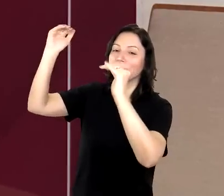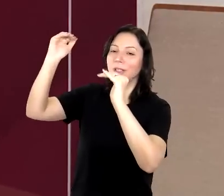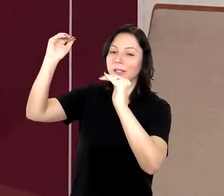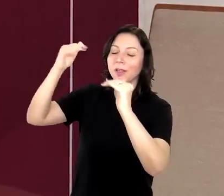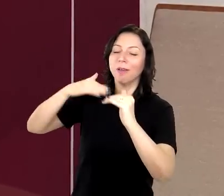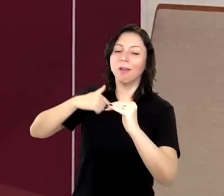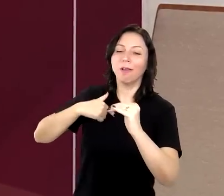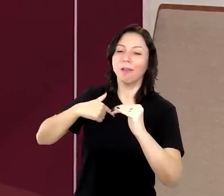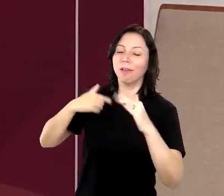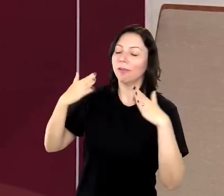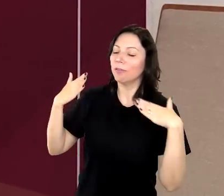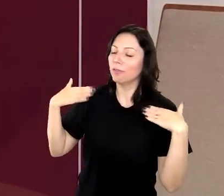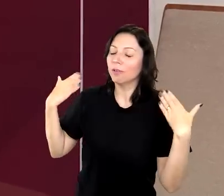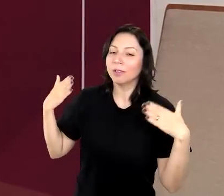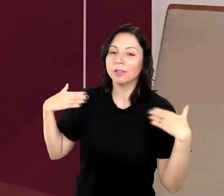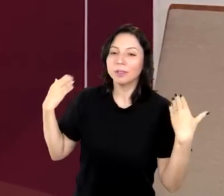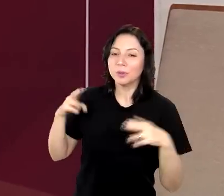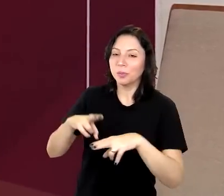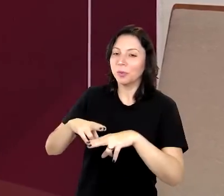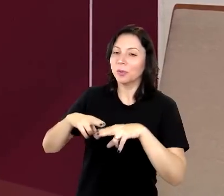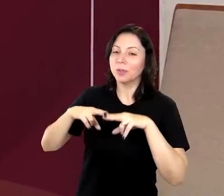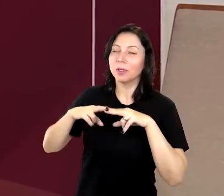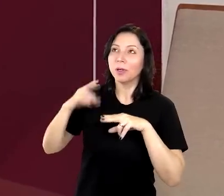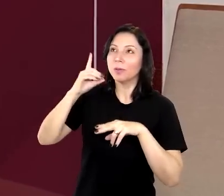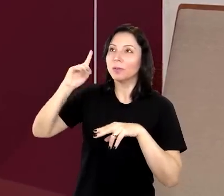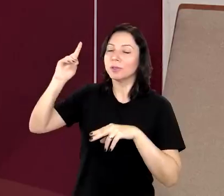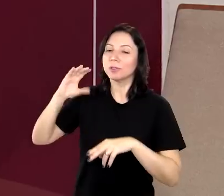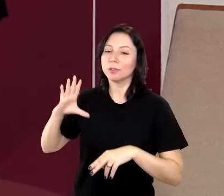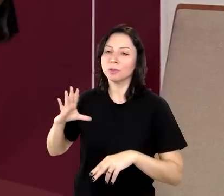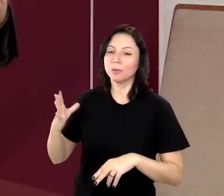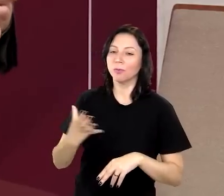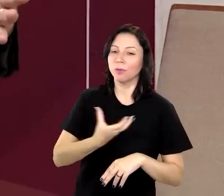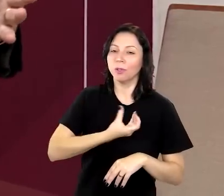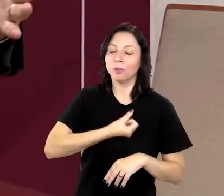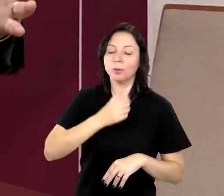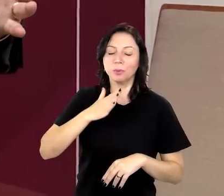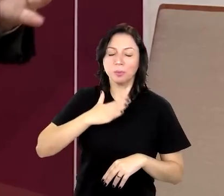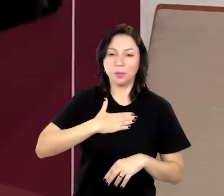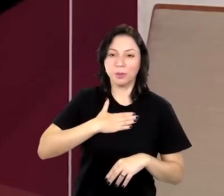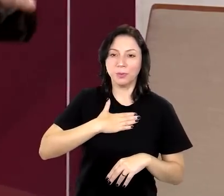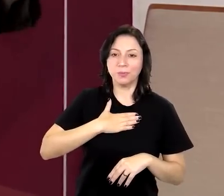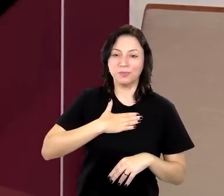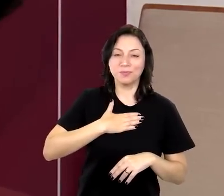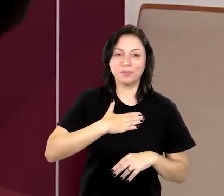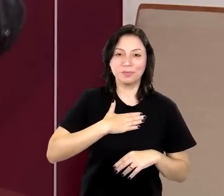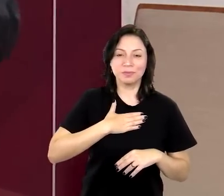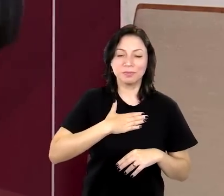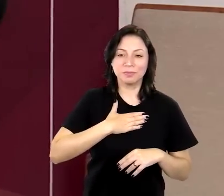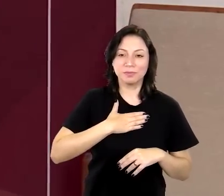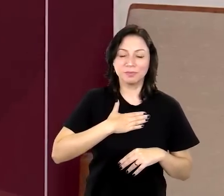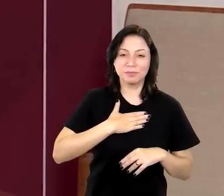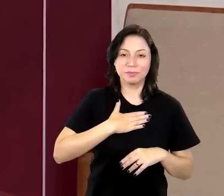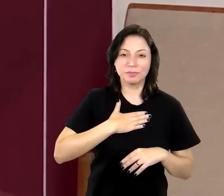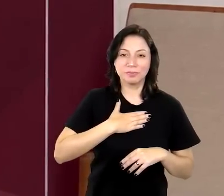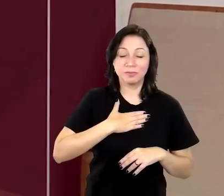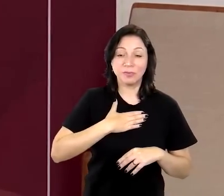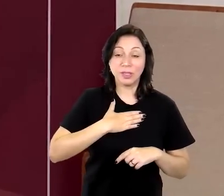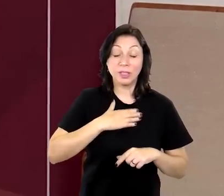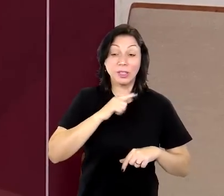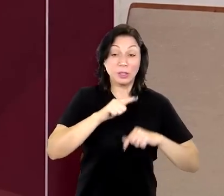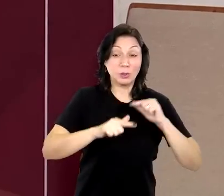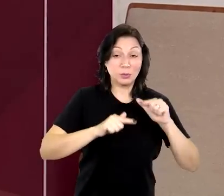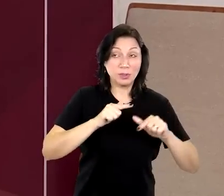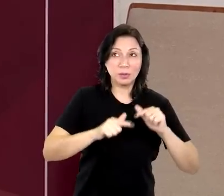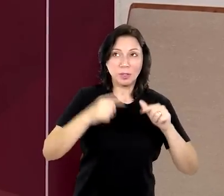Deus, meu Salvador. E aí ela vai falar que aquilo que Deus iria fazer através